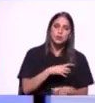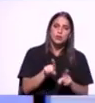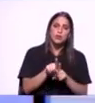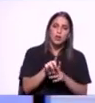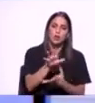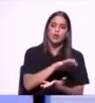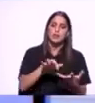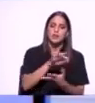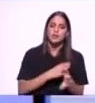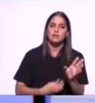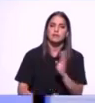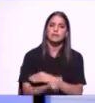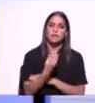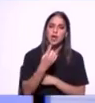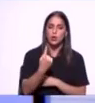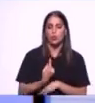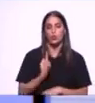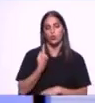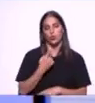grandes.